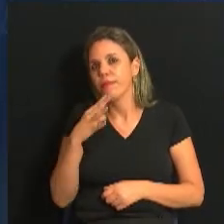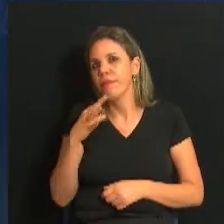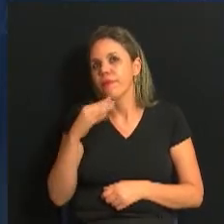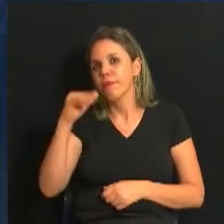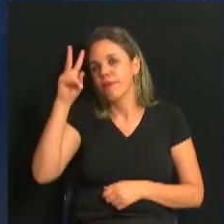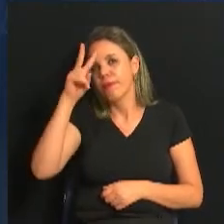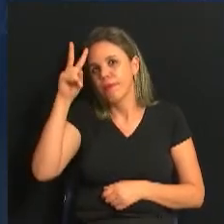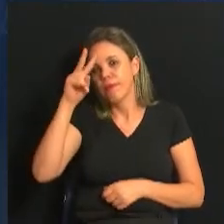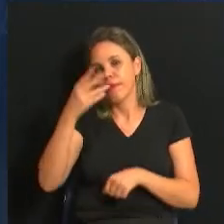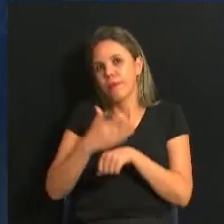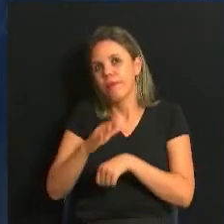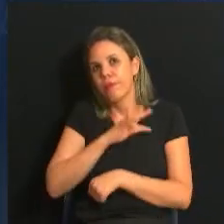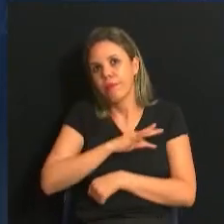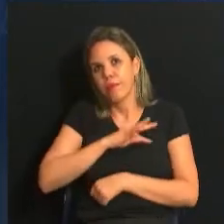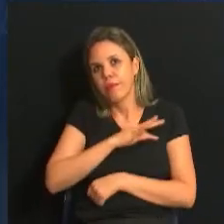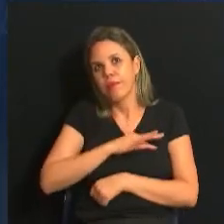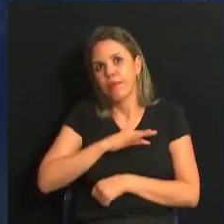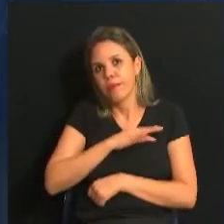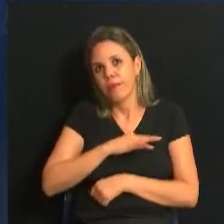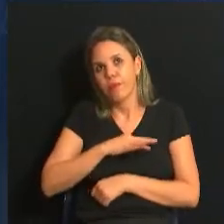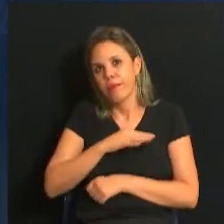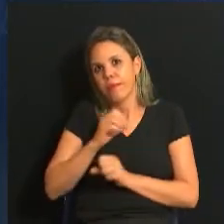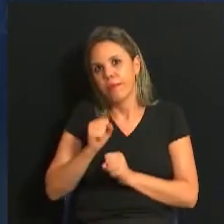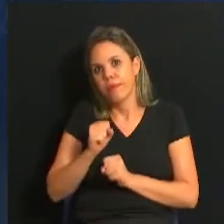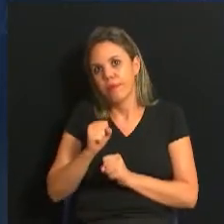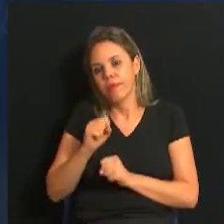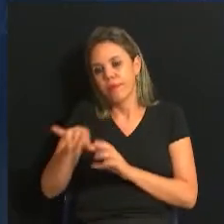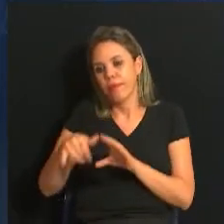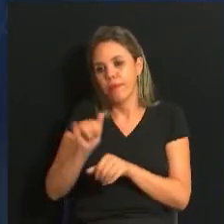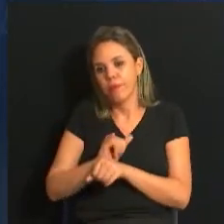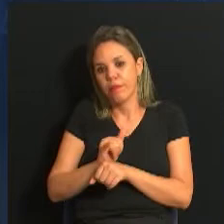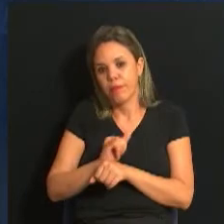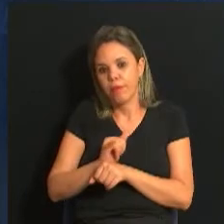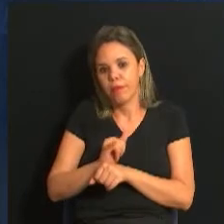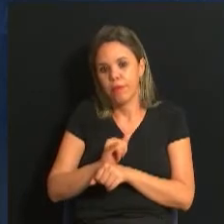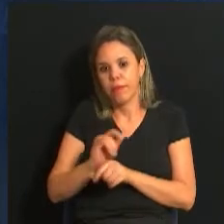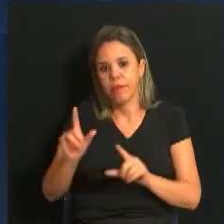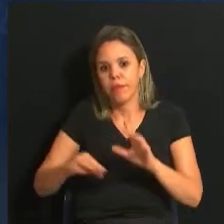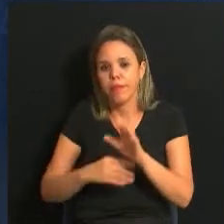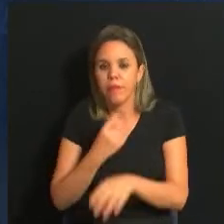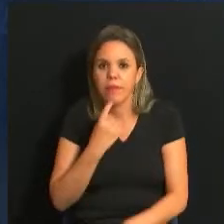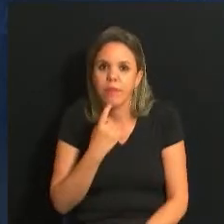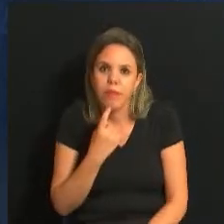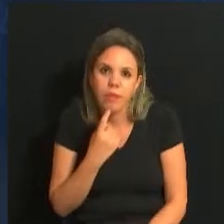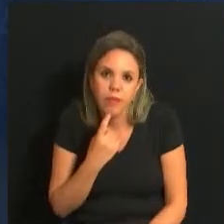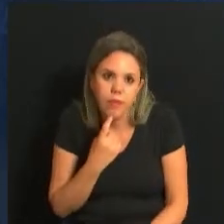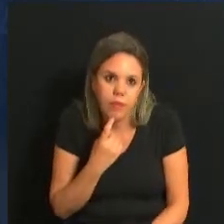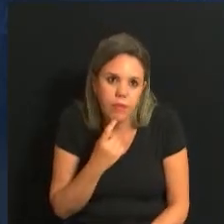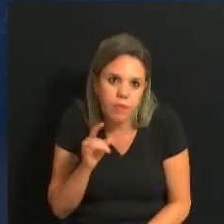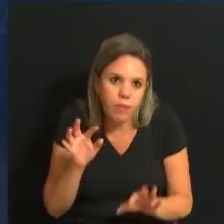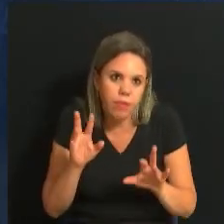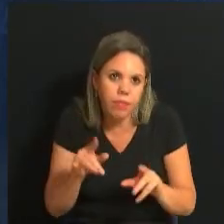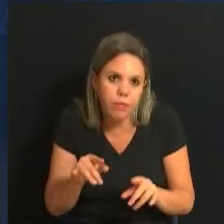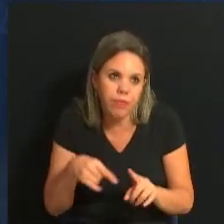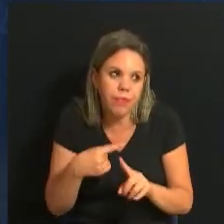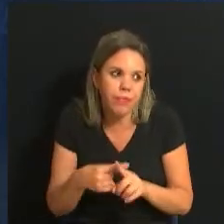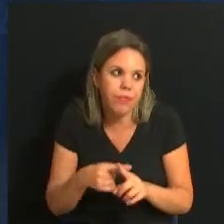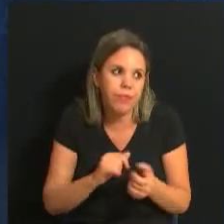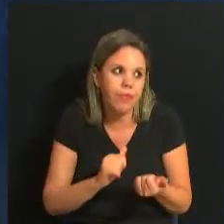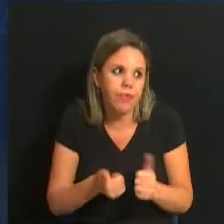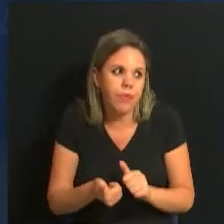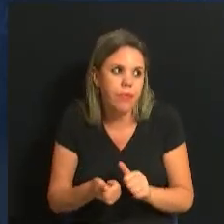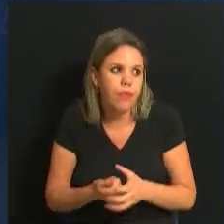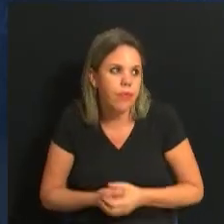do treinador do Pulo Futsal, pode entrar no youtube.com/TV Câmara Campinas, digitar lá Mais Esportes Juliano